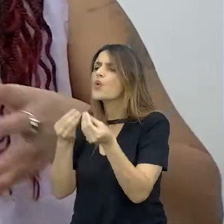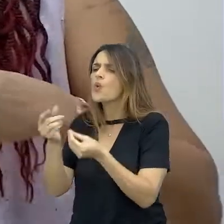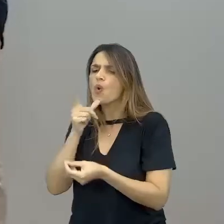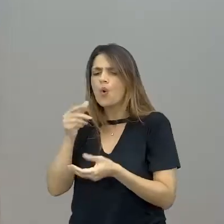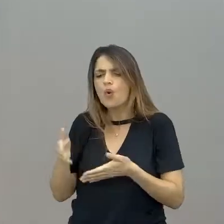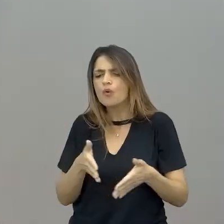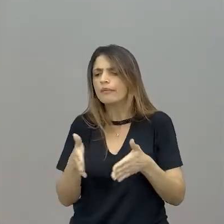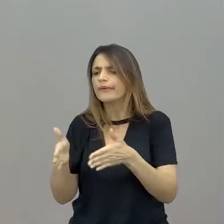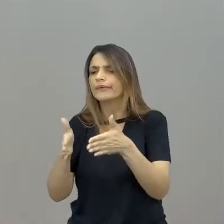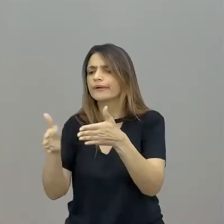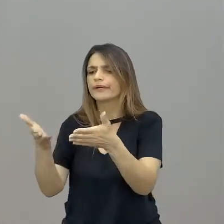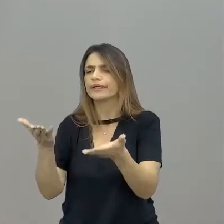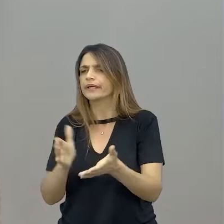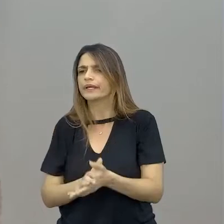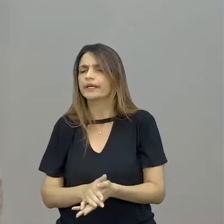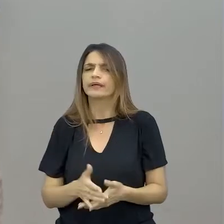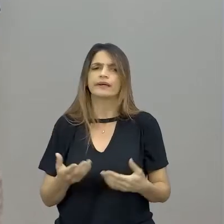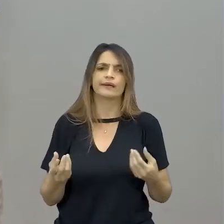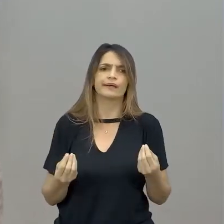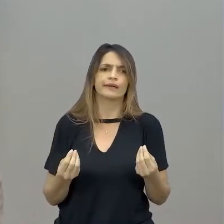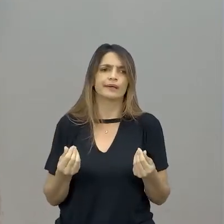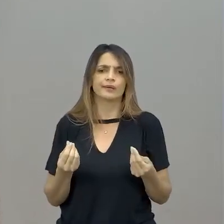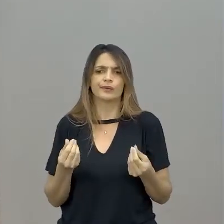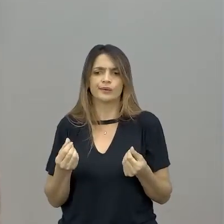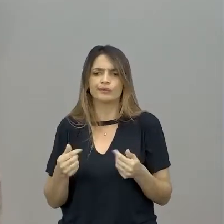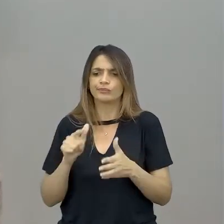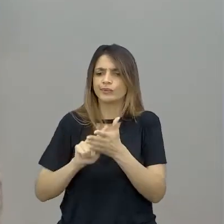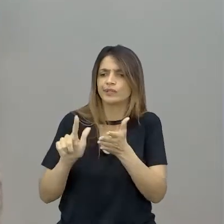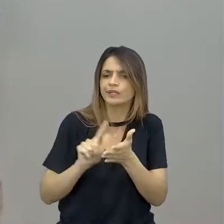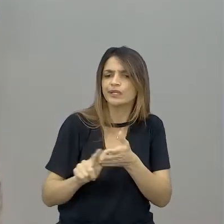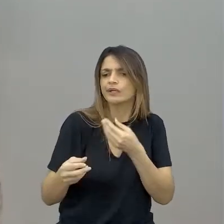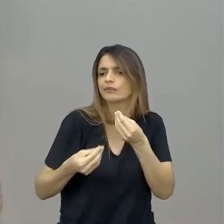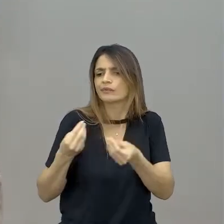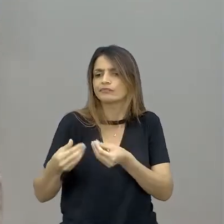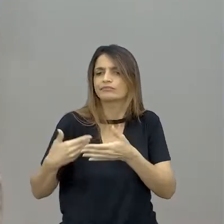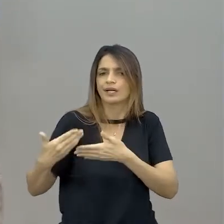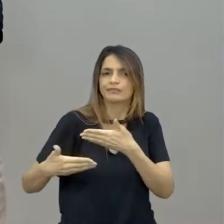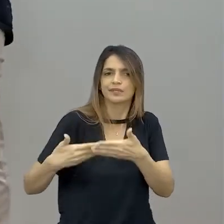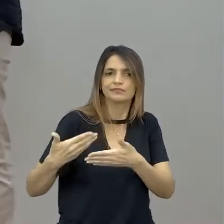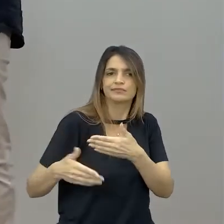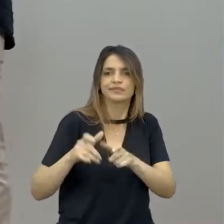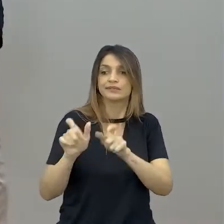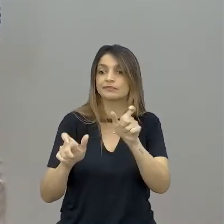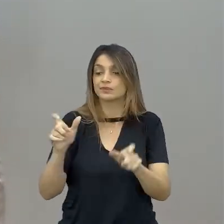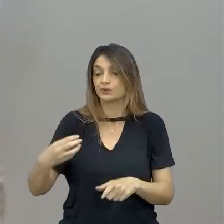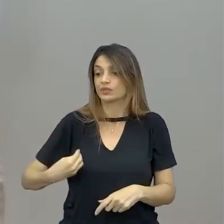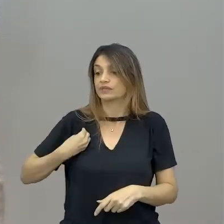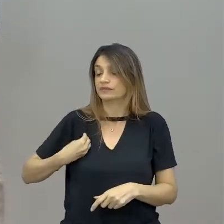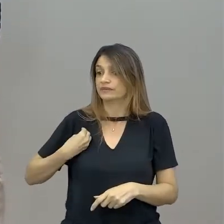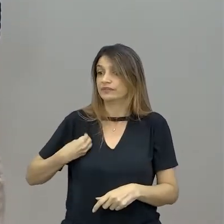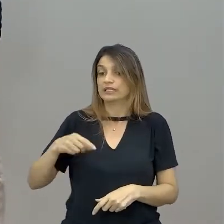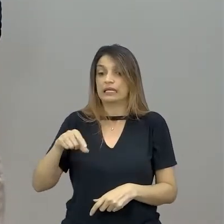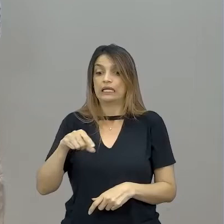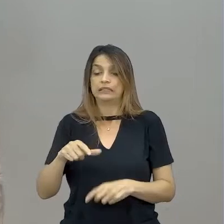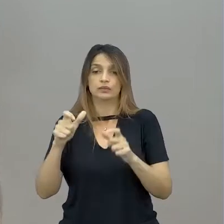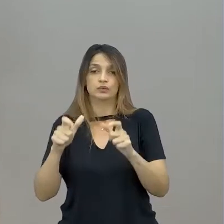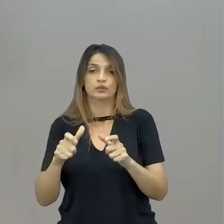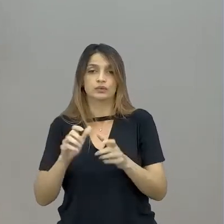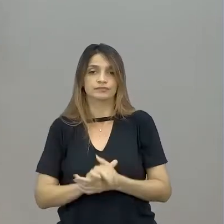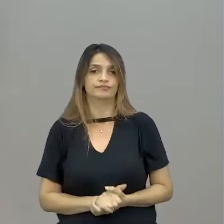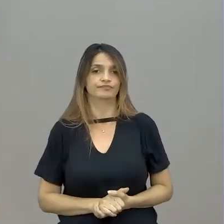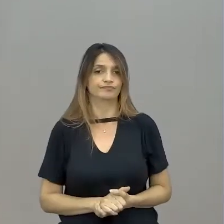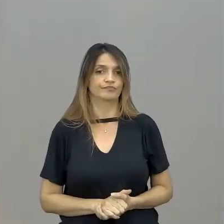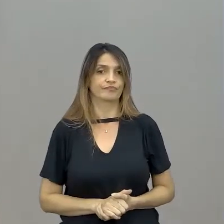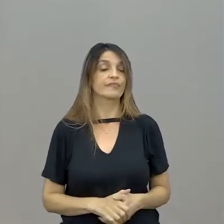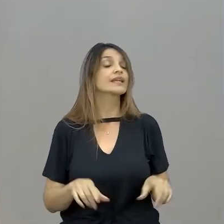córrego está sendo trabalhado, como que as pessoas estão convivendo, né, com aquela realidade. Isso pode ser feito, E uma né? coisa que é legal em relação